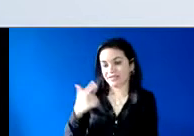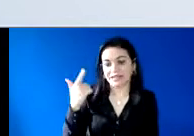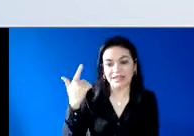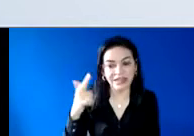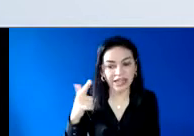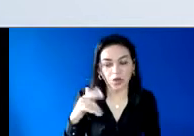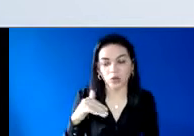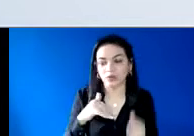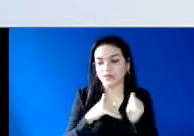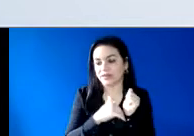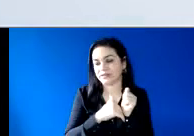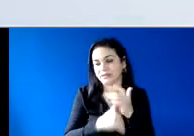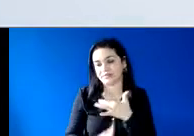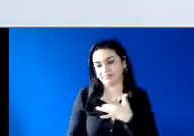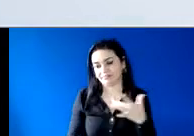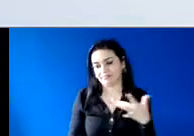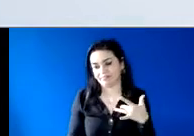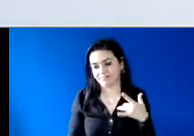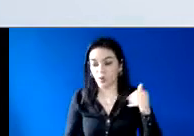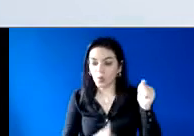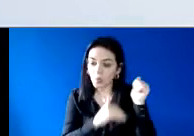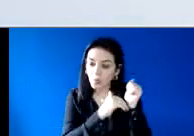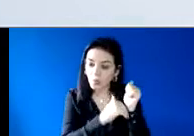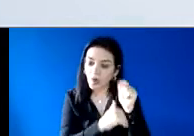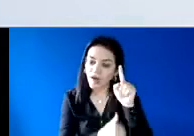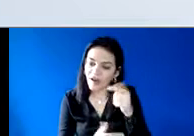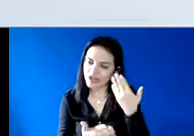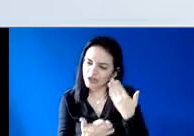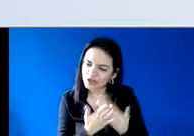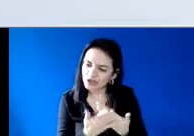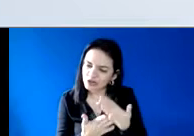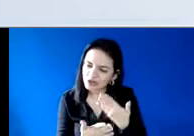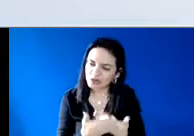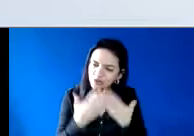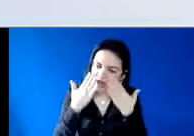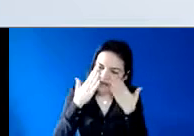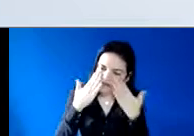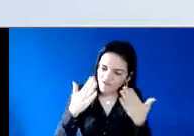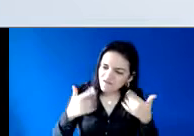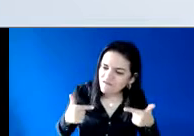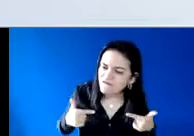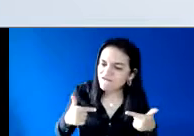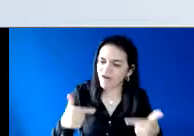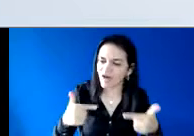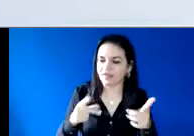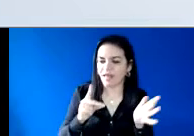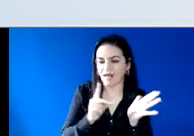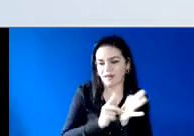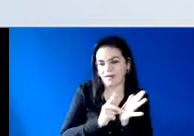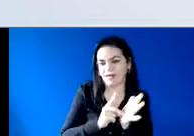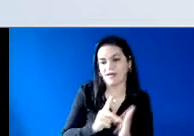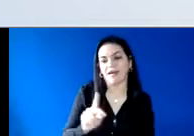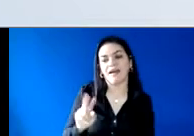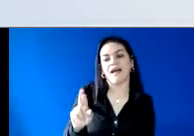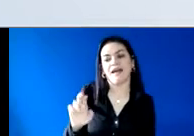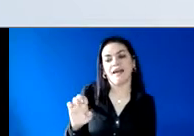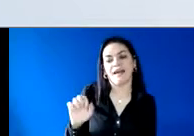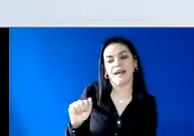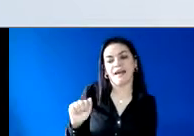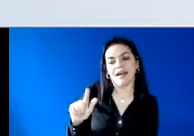segredo é estudar, né? Enfrentar a realidade, ler a realidade, não ler a realidade só do ponto de